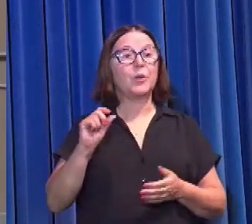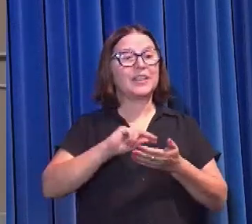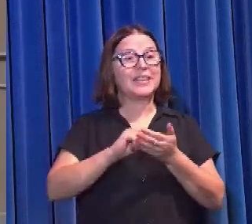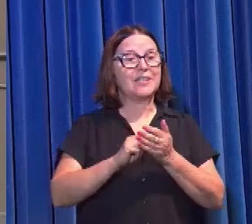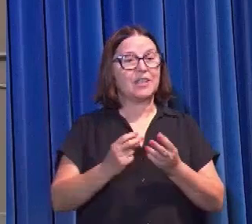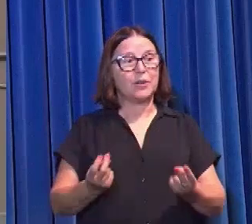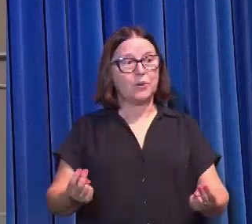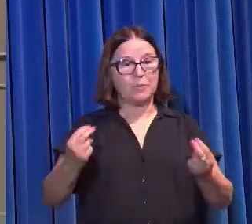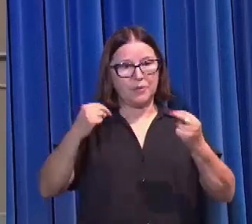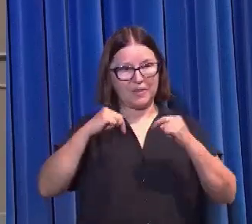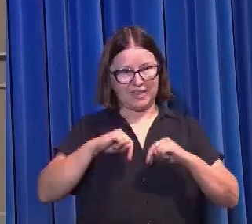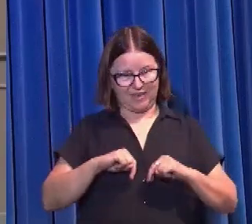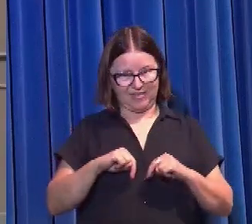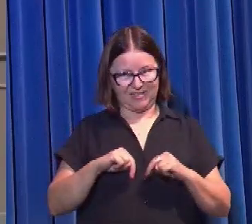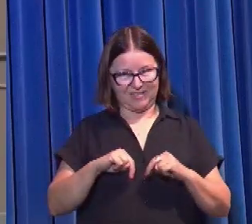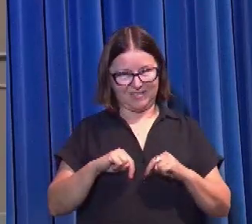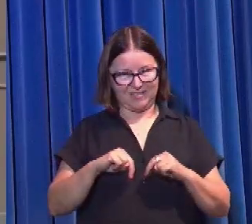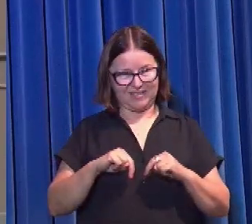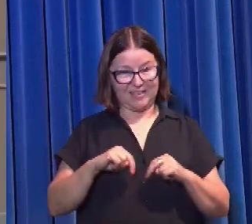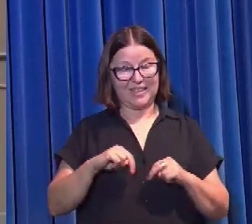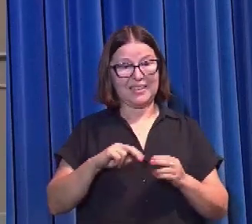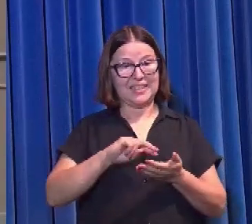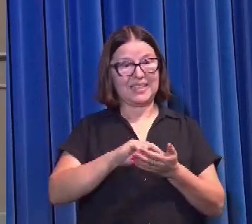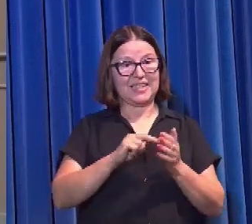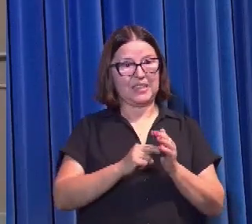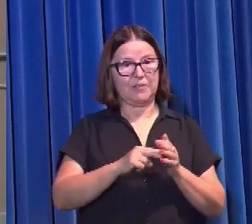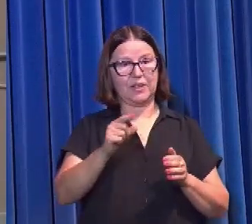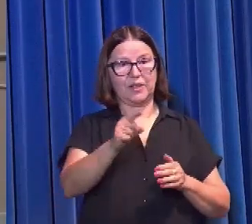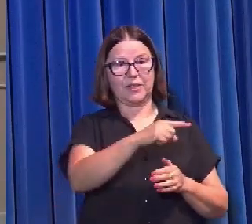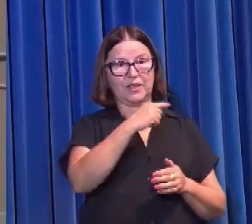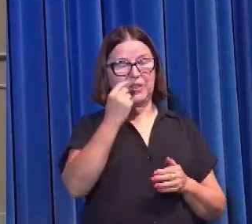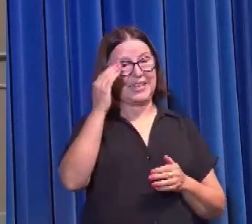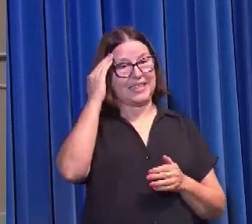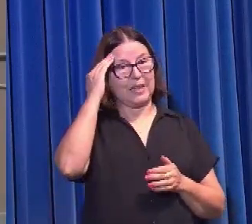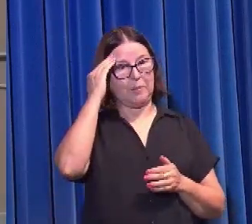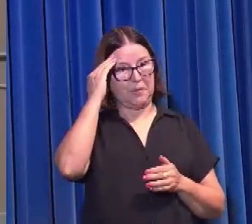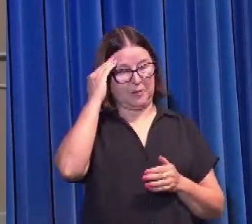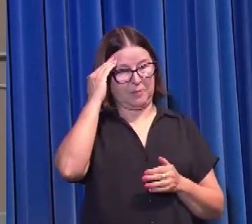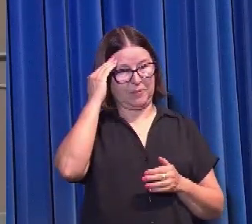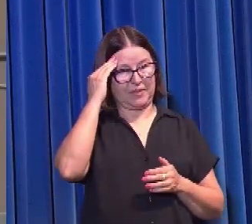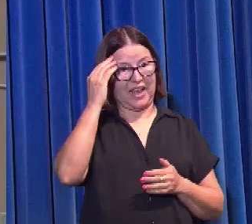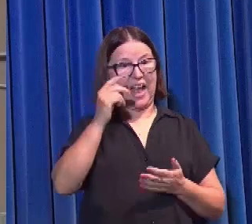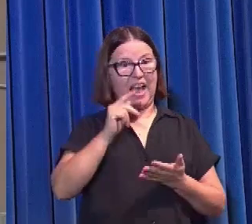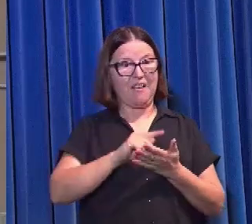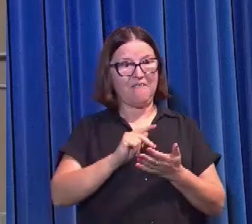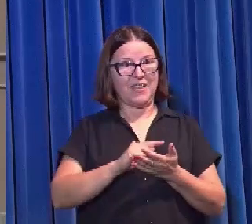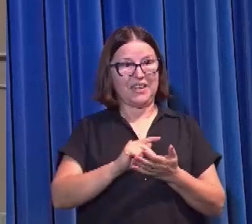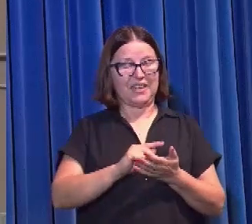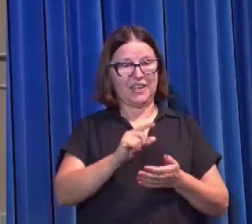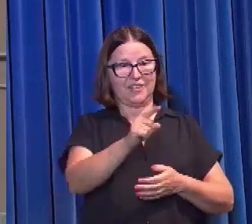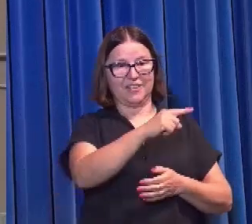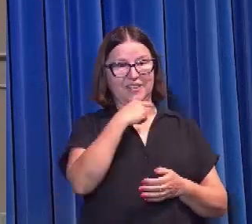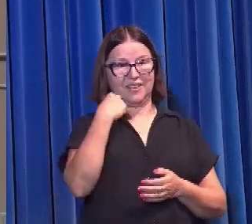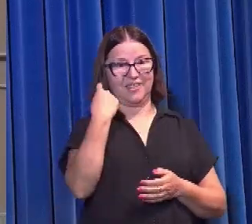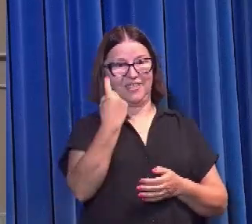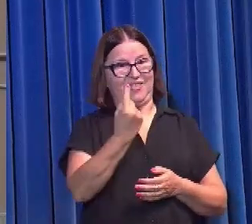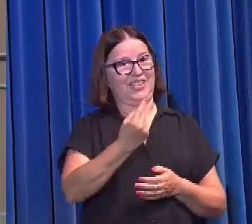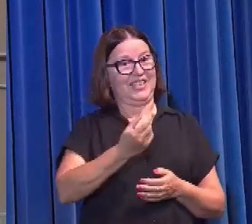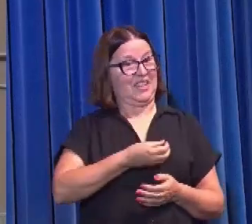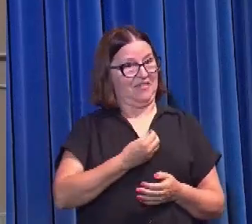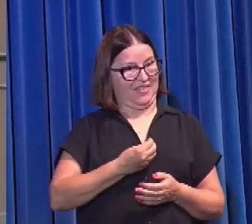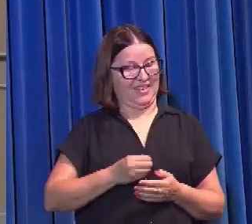nós discernirmos a verdade a nosso respeito. É, mediante o evangelho, a gente compreender quem de fato a gente